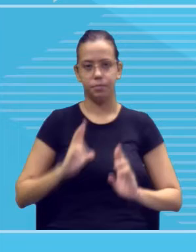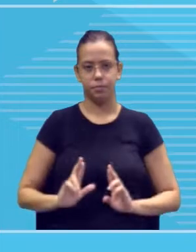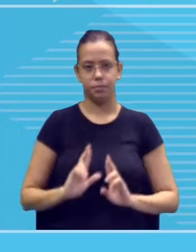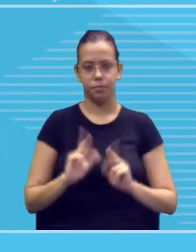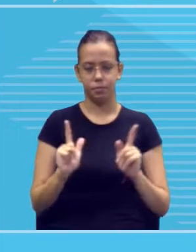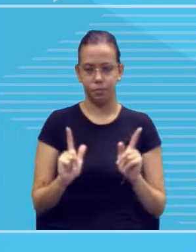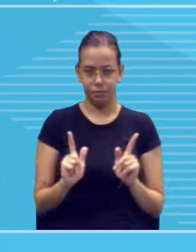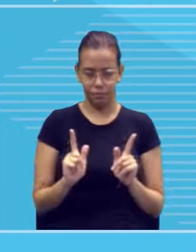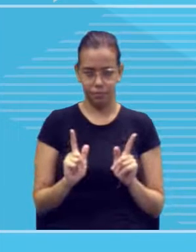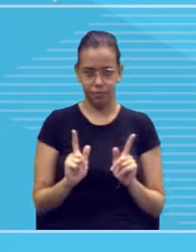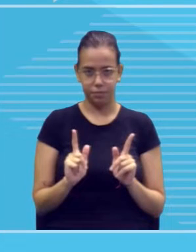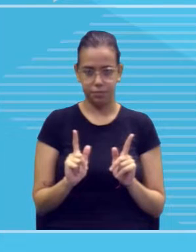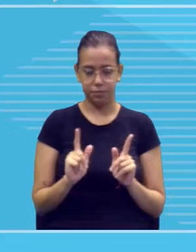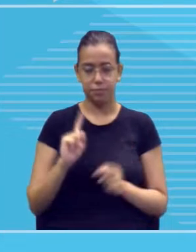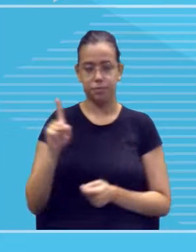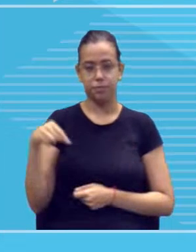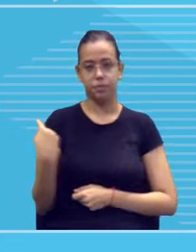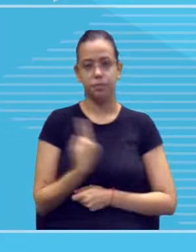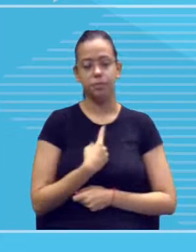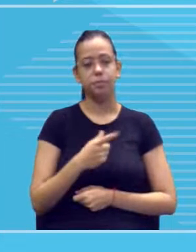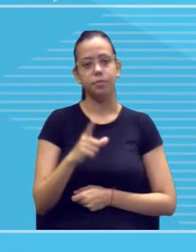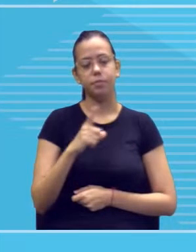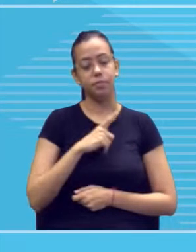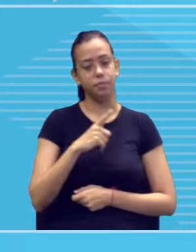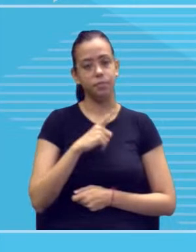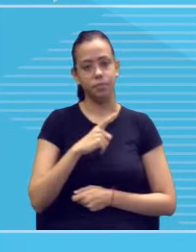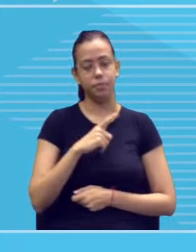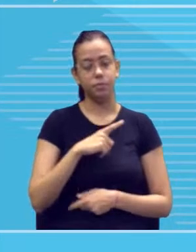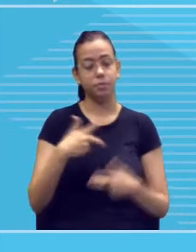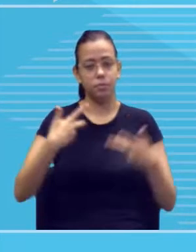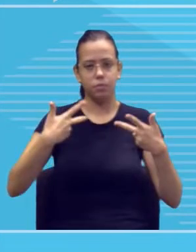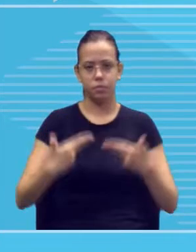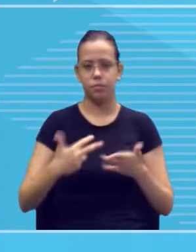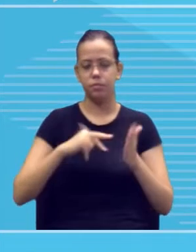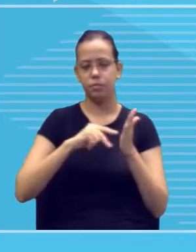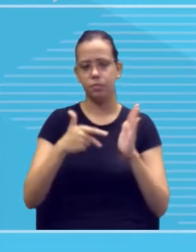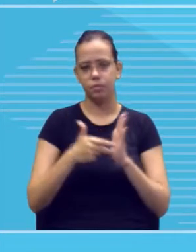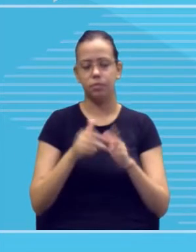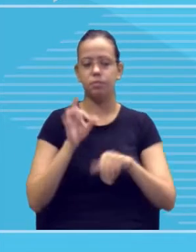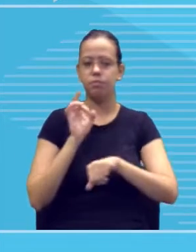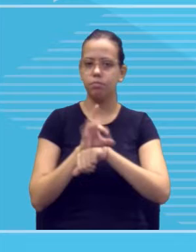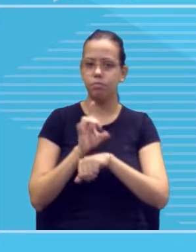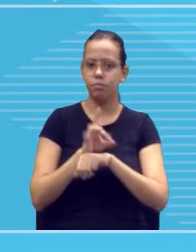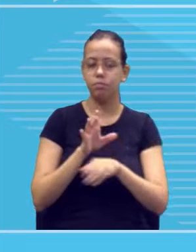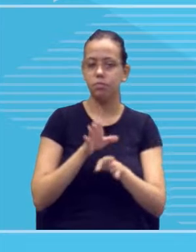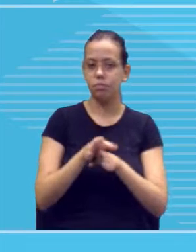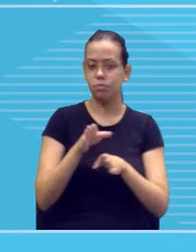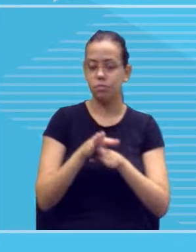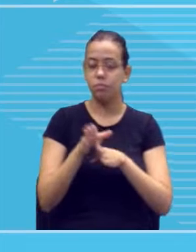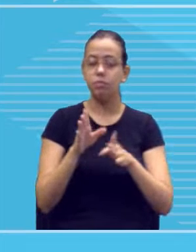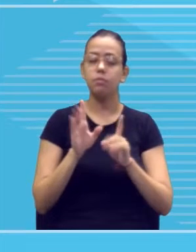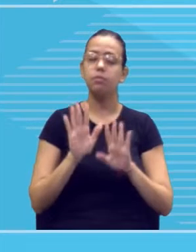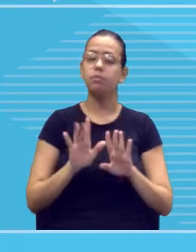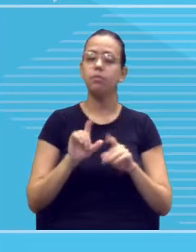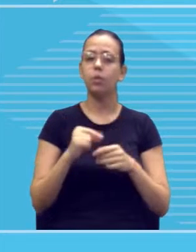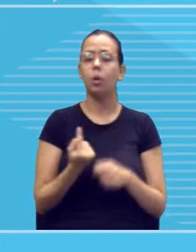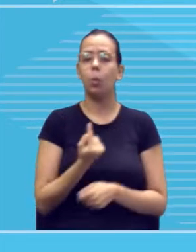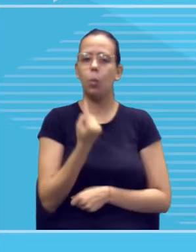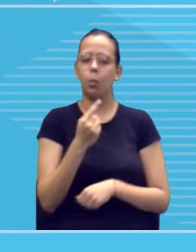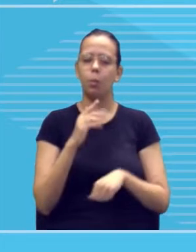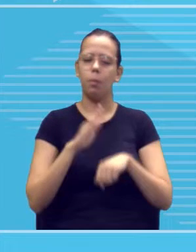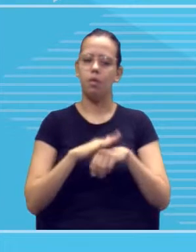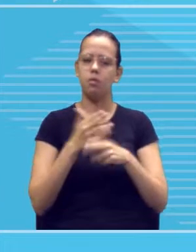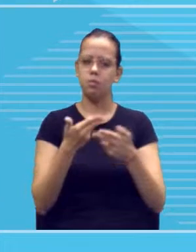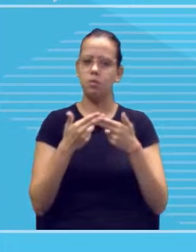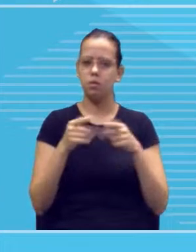apesar de termos o mesmo sentido de recomendação indicar a mesma coisa um deles é mais usado